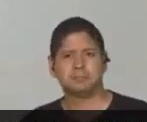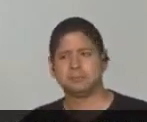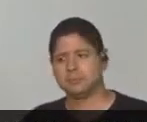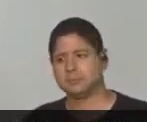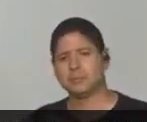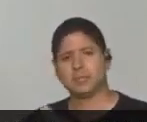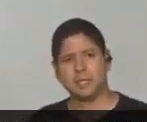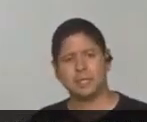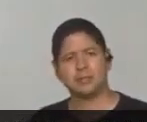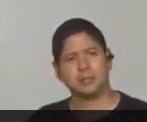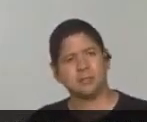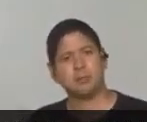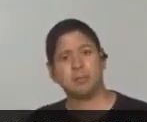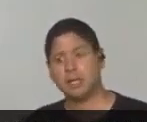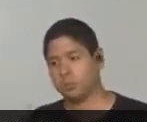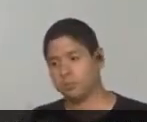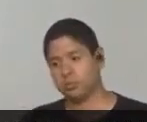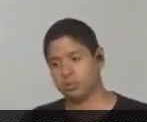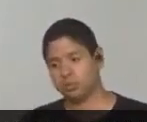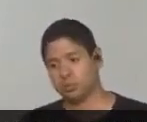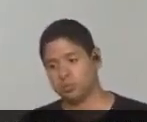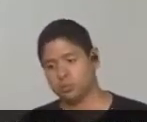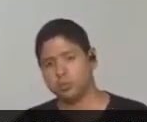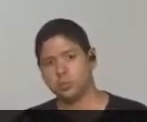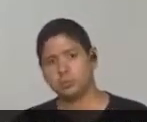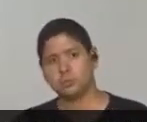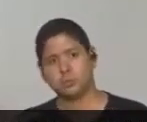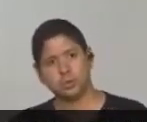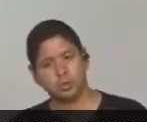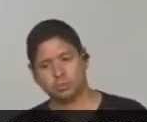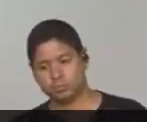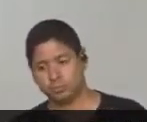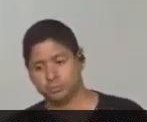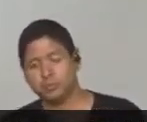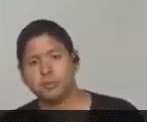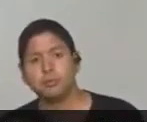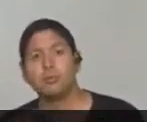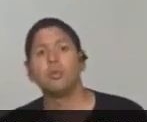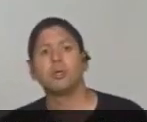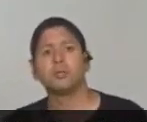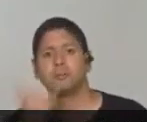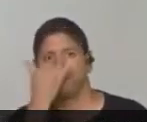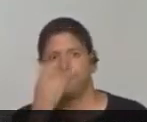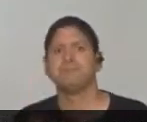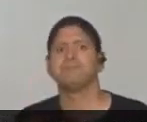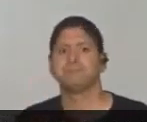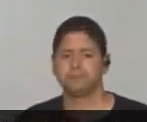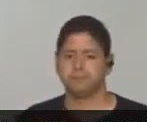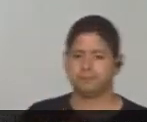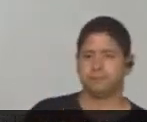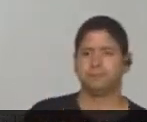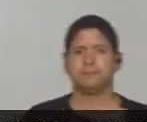social. Mas a partir de 2021 e depois de 2022, a gente viu os acidentes retornarem aos